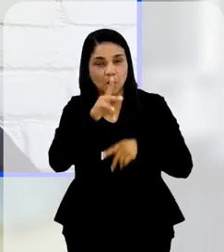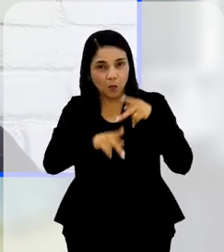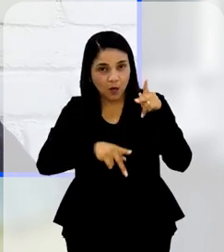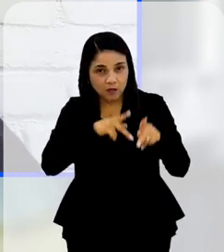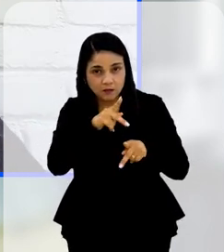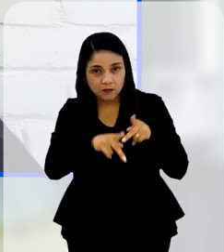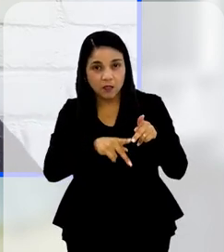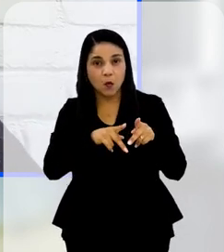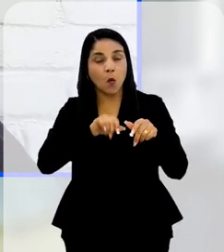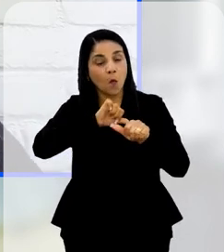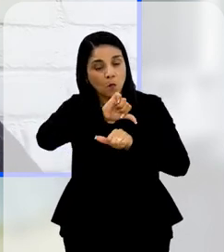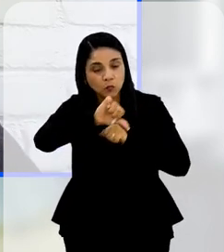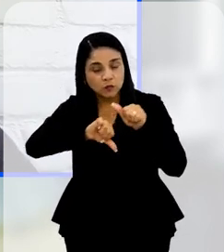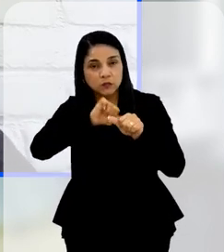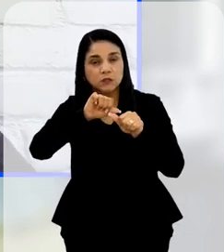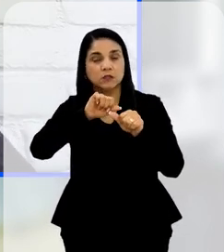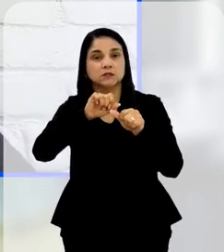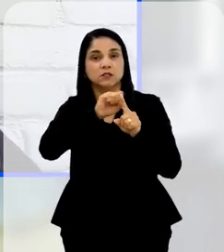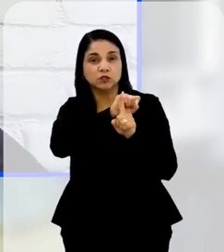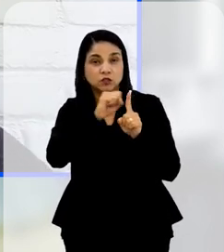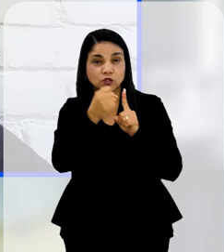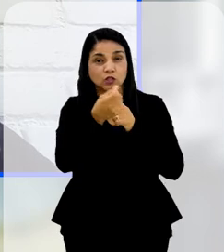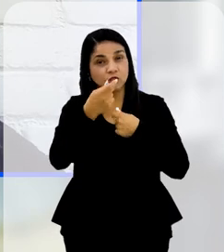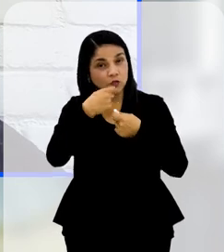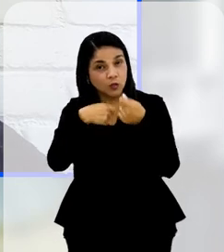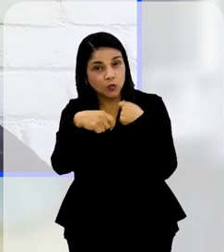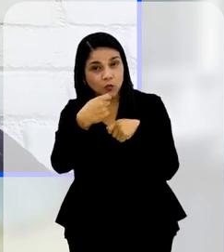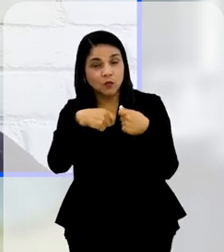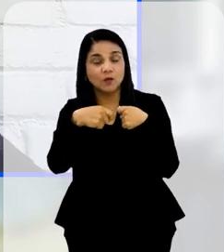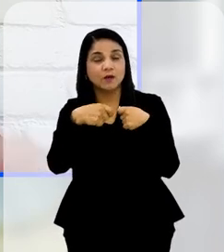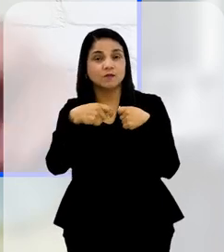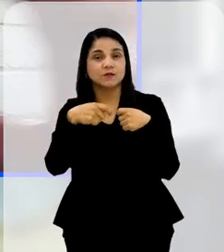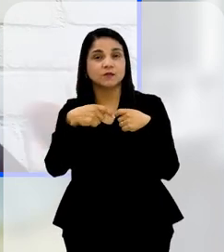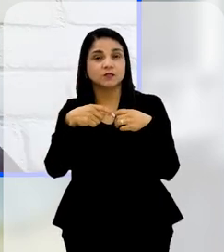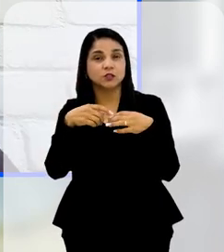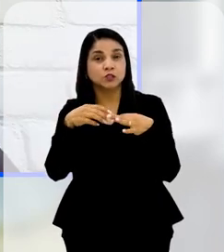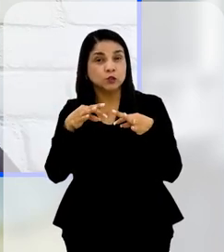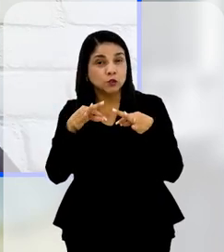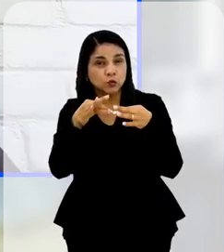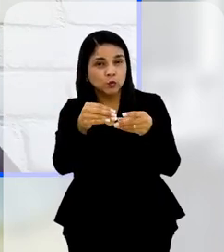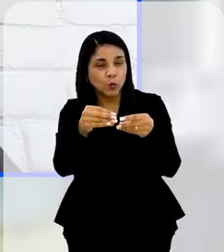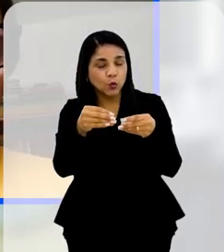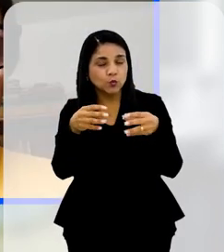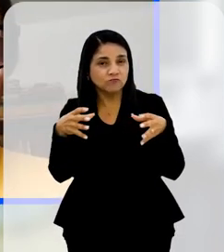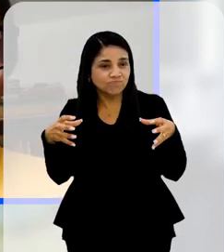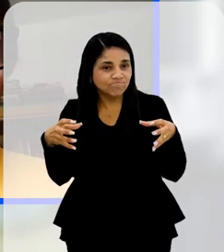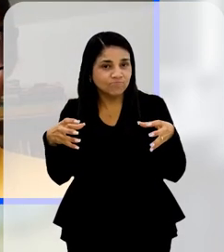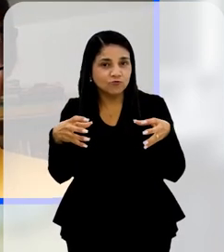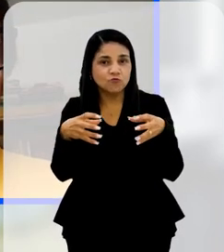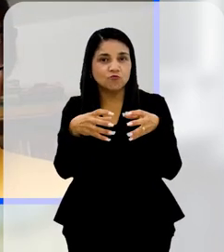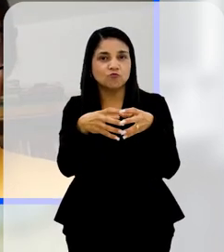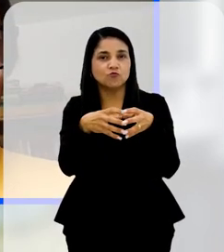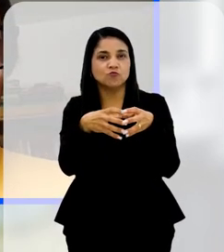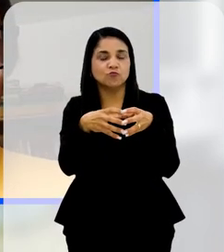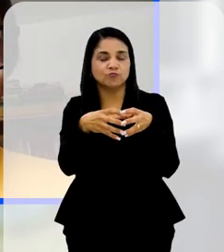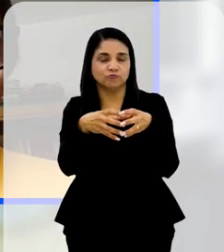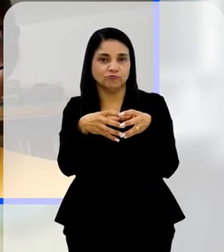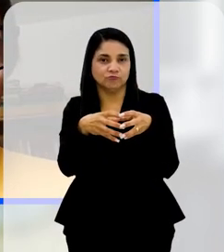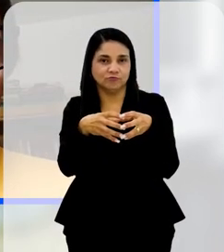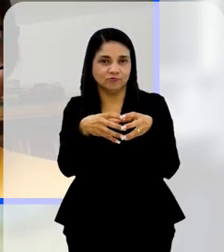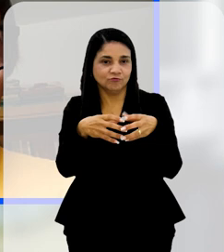mudanças socioeconômicas, enfim, todo esse conjunto de